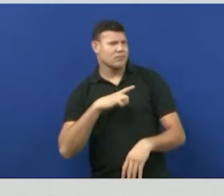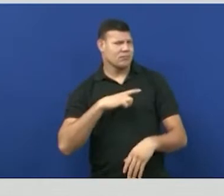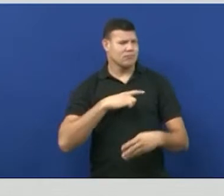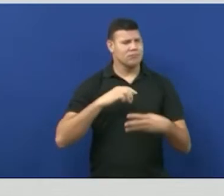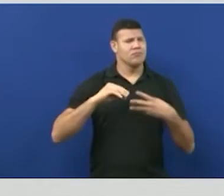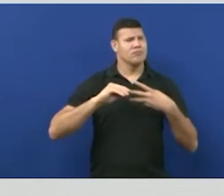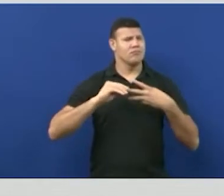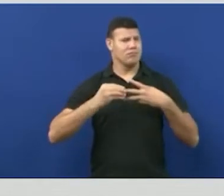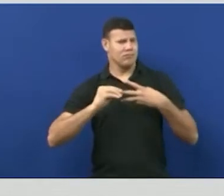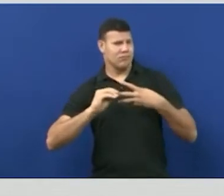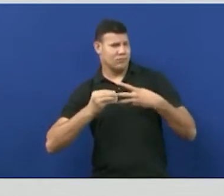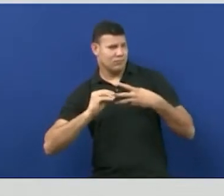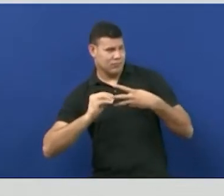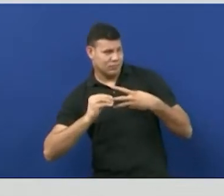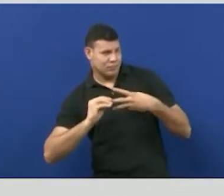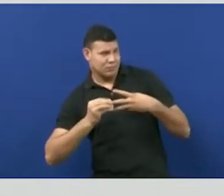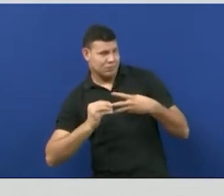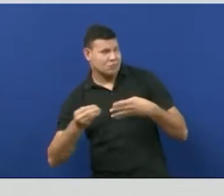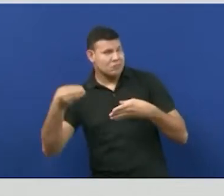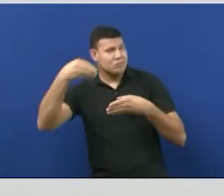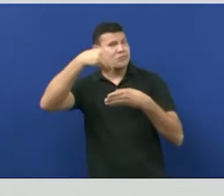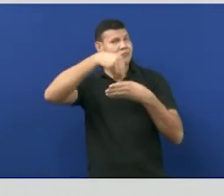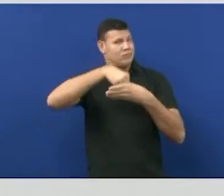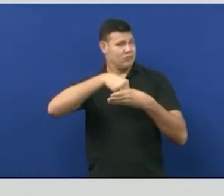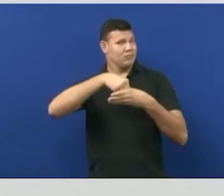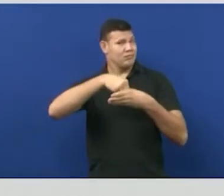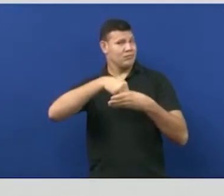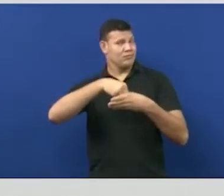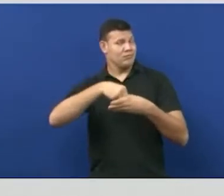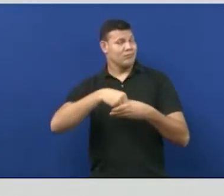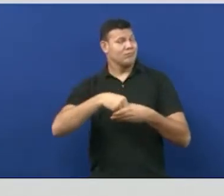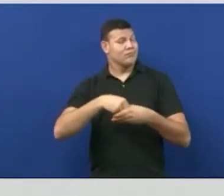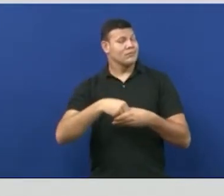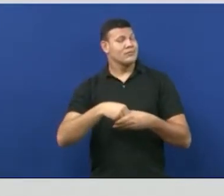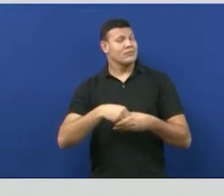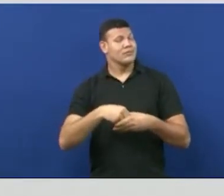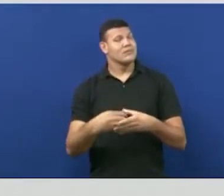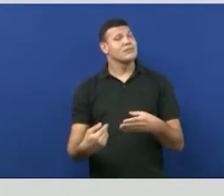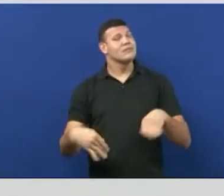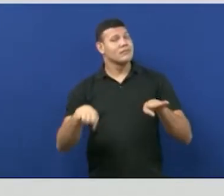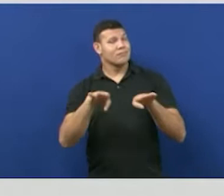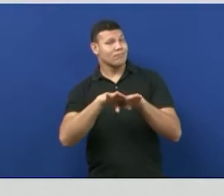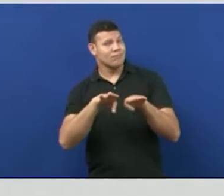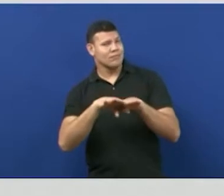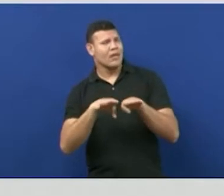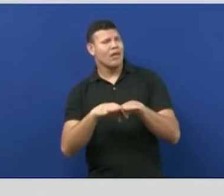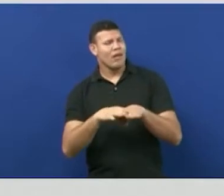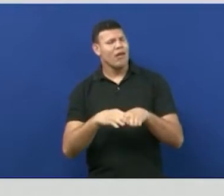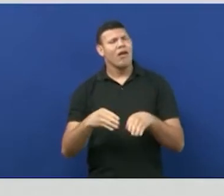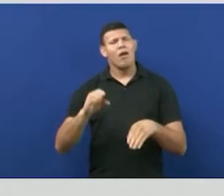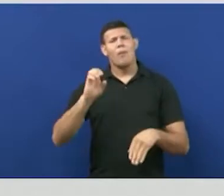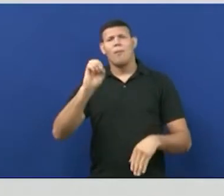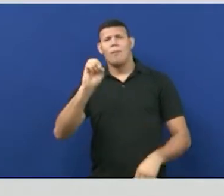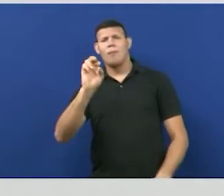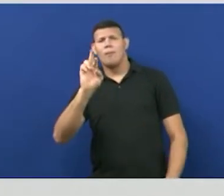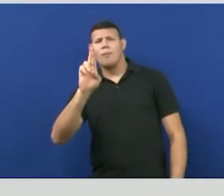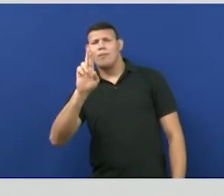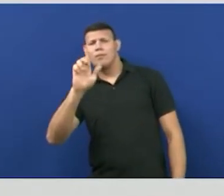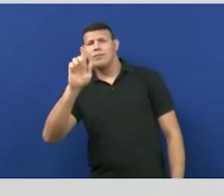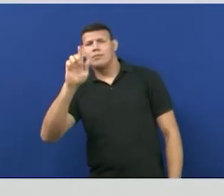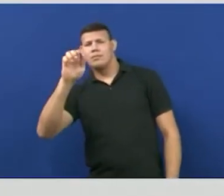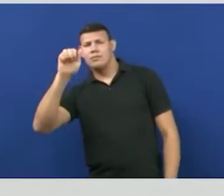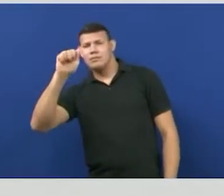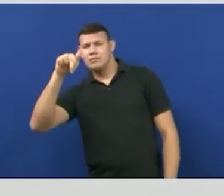uma função conjunta para formá-los. Cada célula possui diversas organelas ou